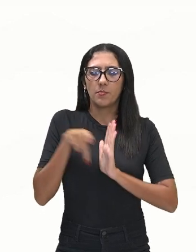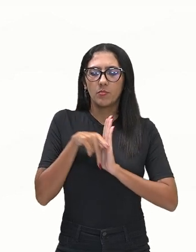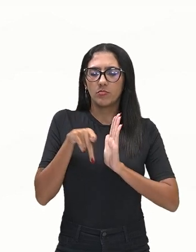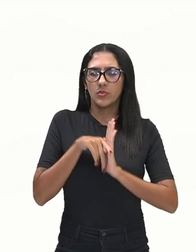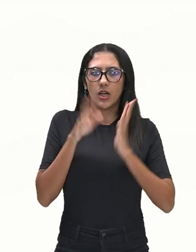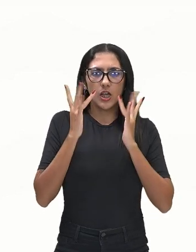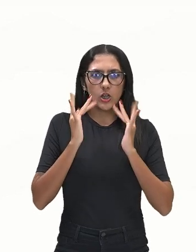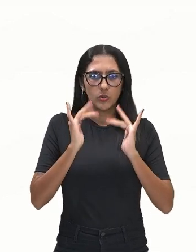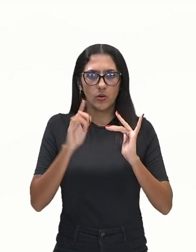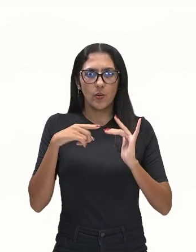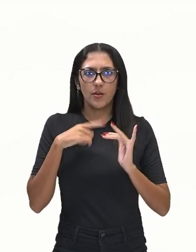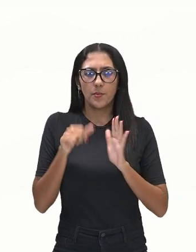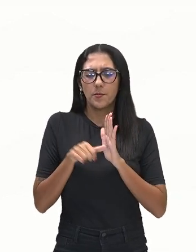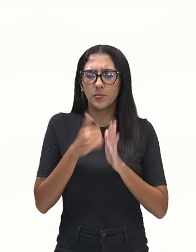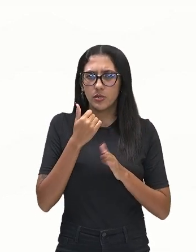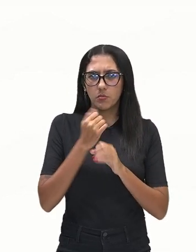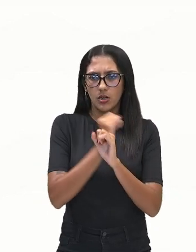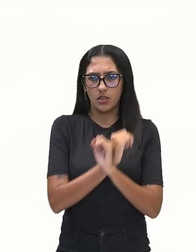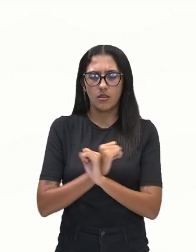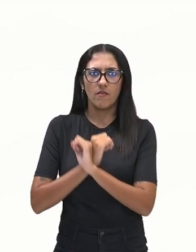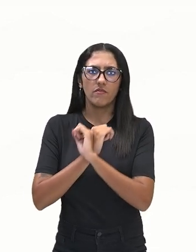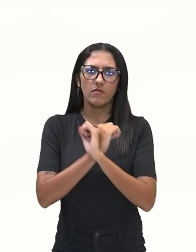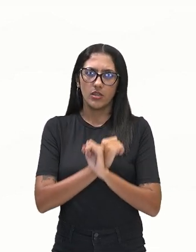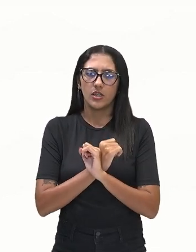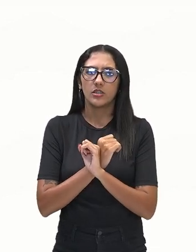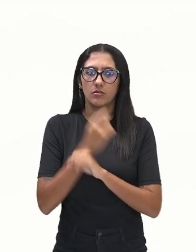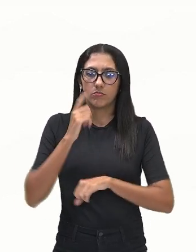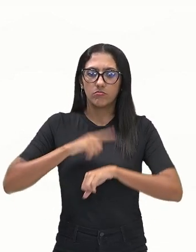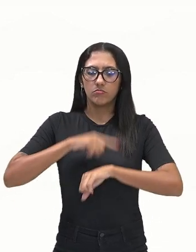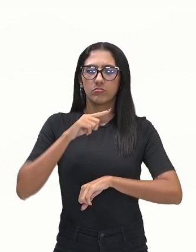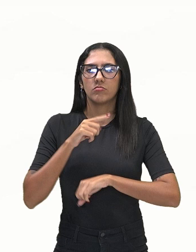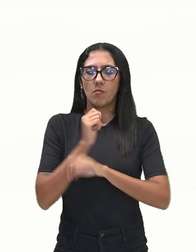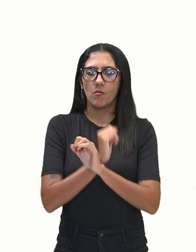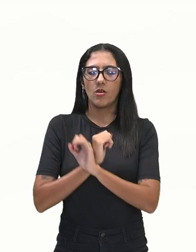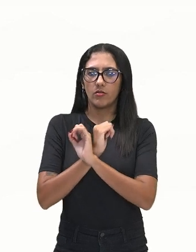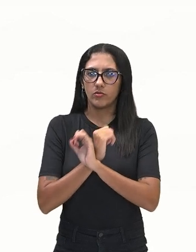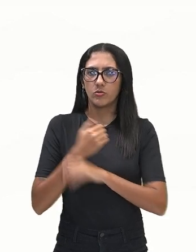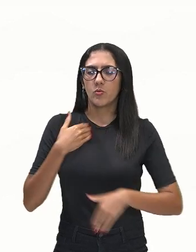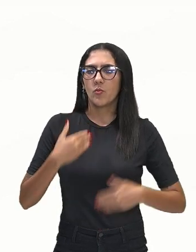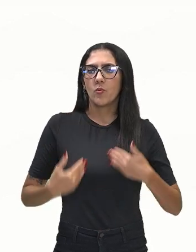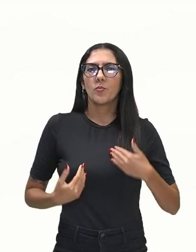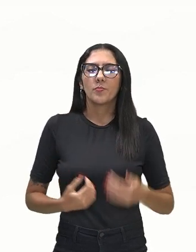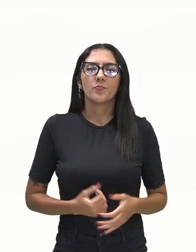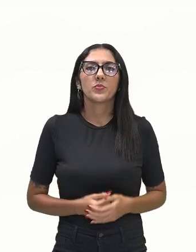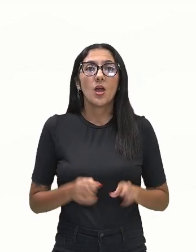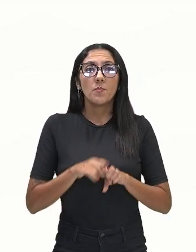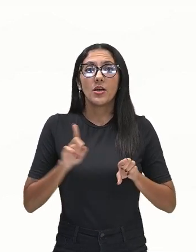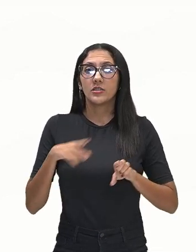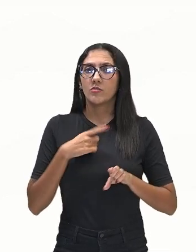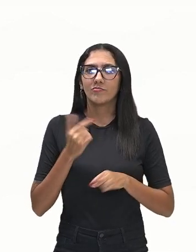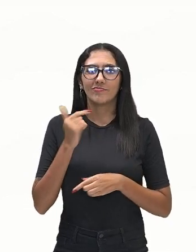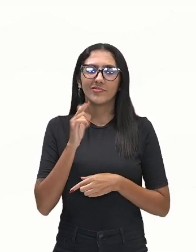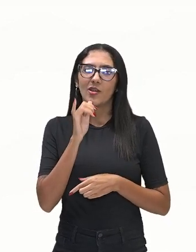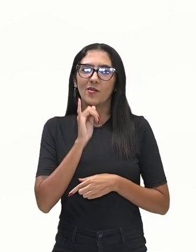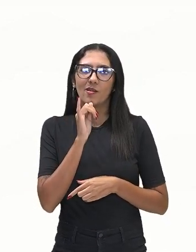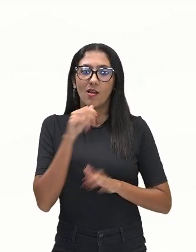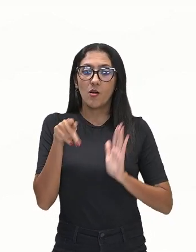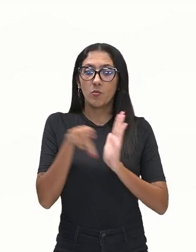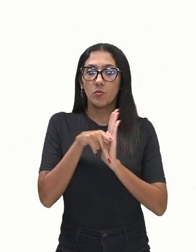a primeira linha de defesa imediata do organismo, mas ela não é específica